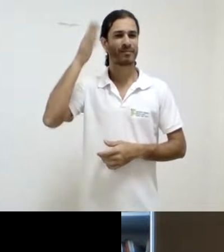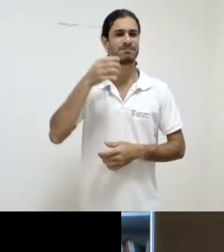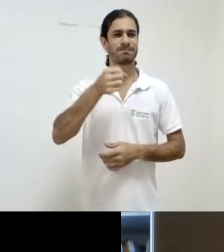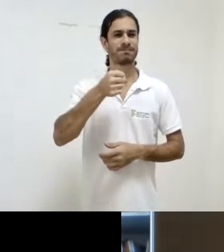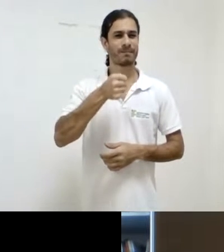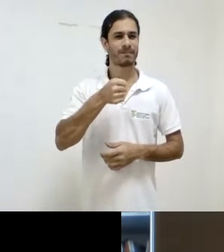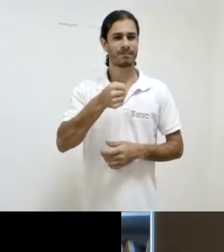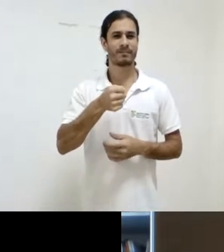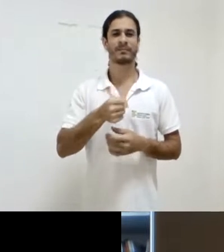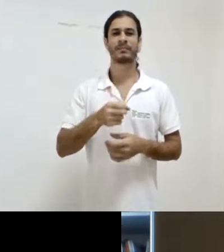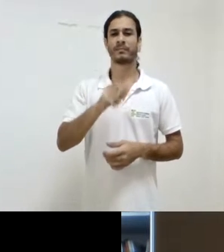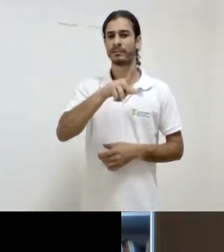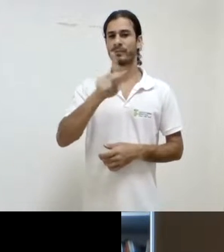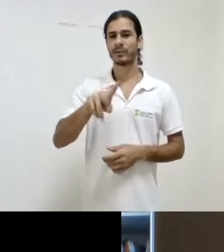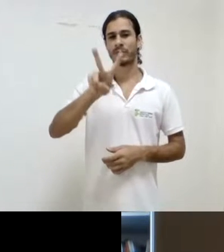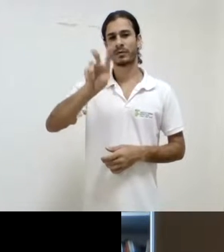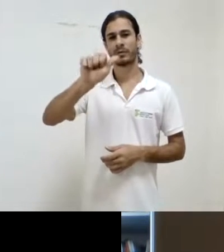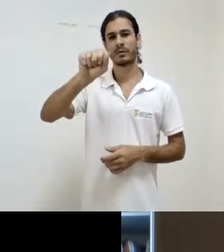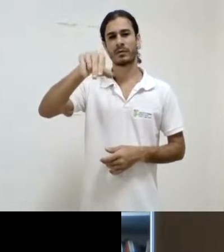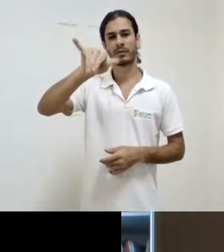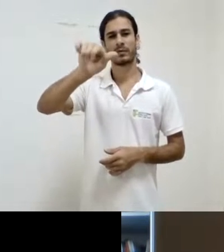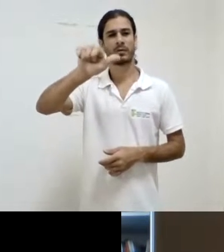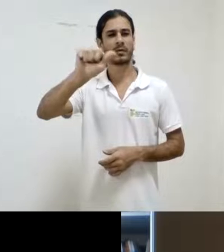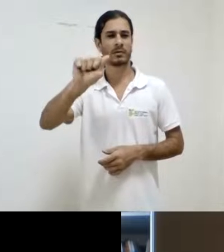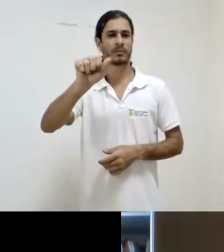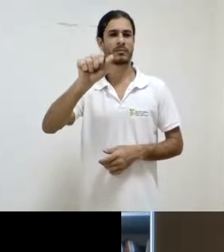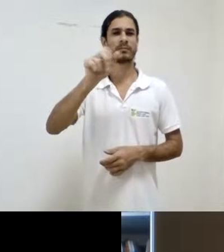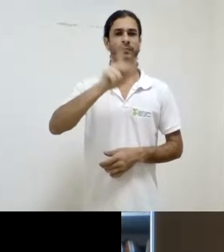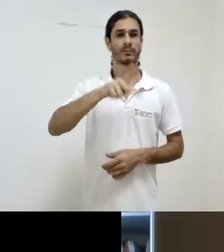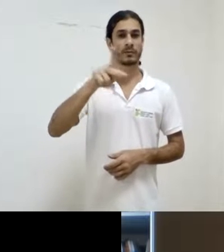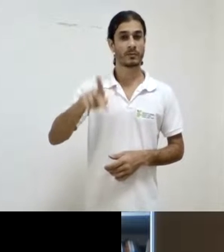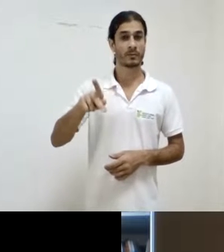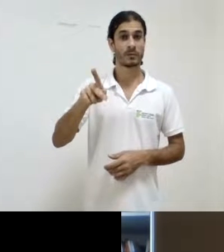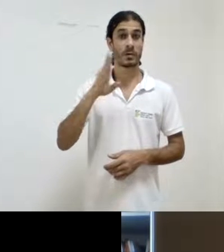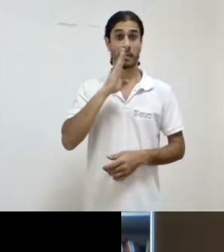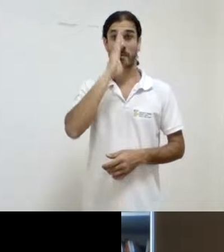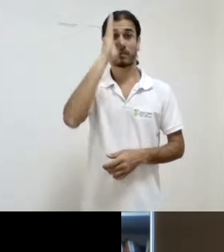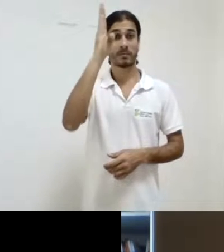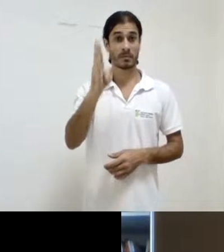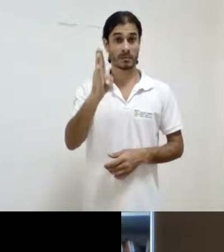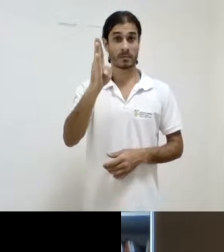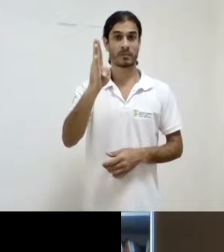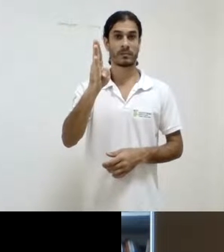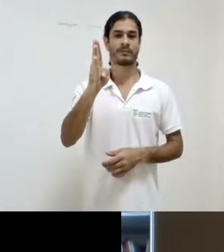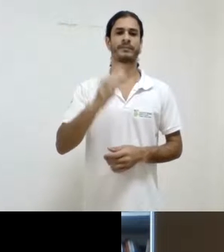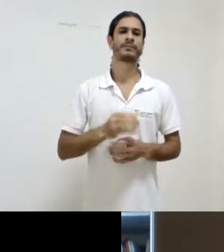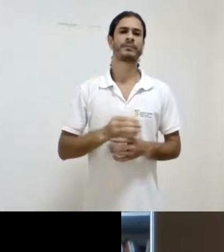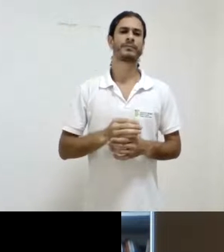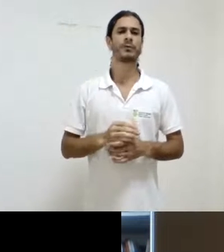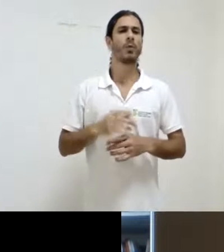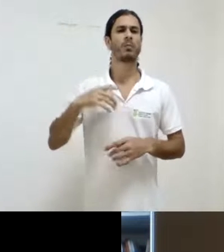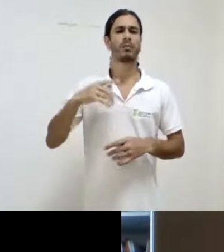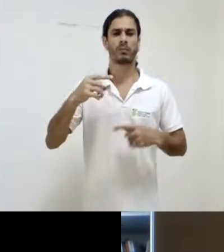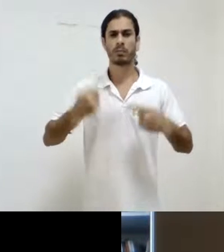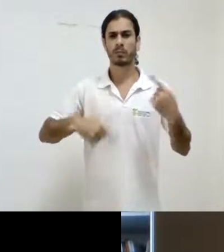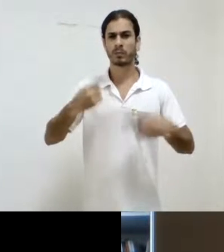de Araújo, que é professora titular do Departamento de Educação, Políticas e Sociedade da UFES. Ela é professora do Programa de